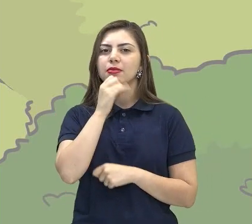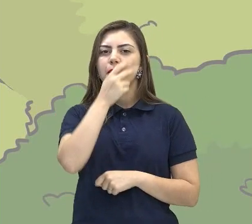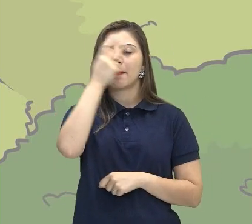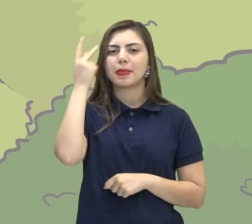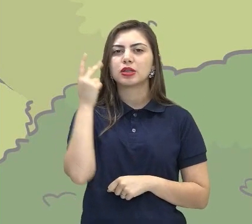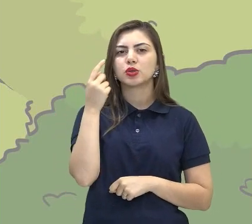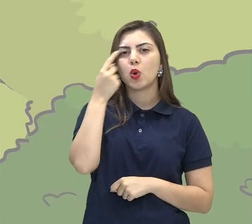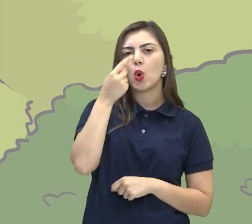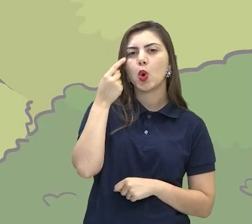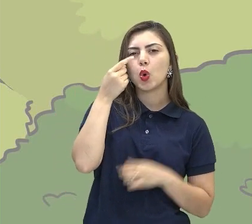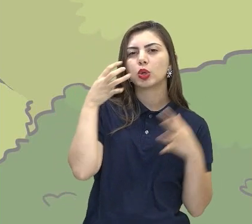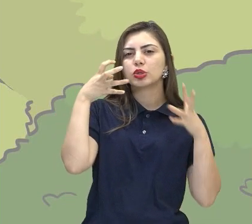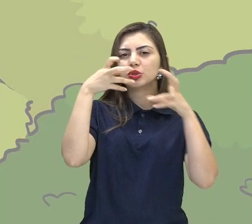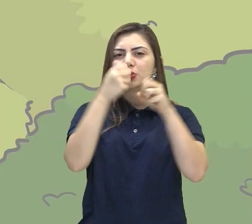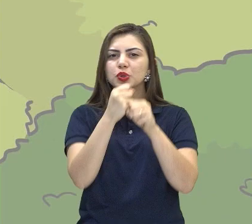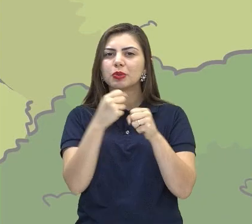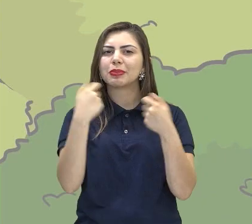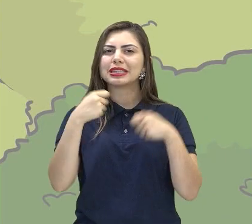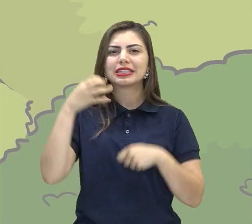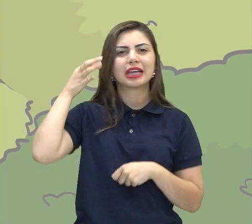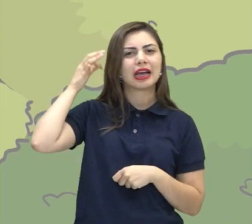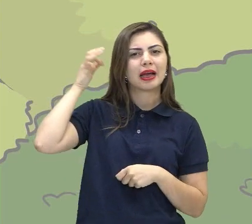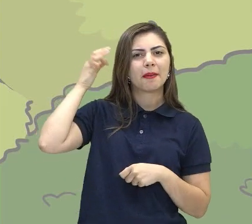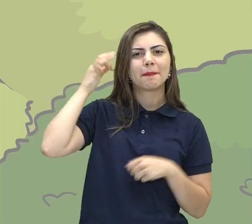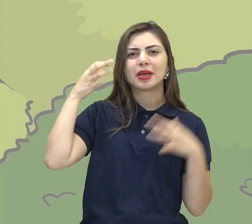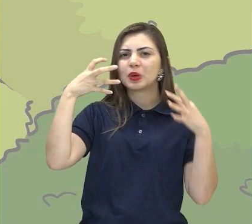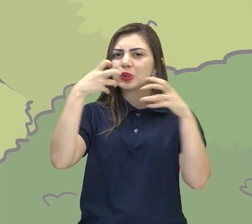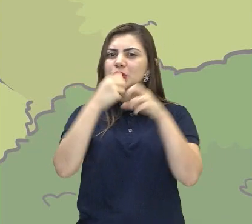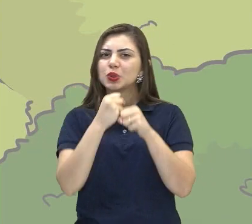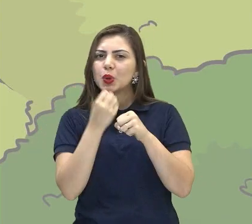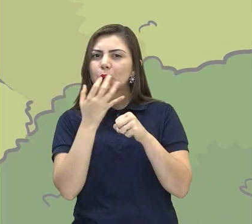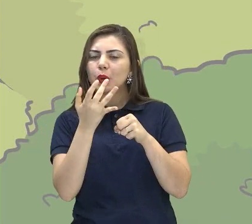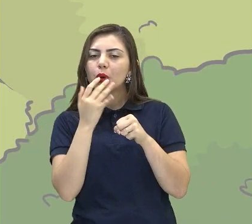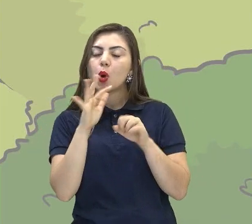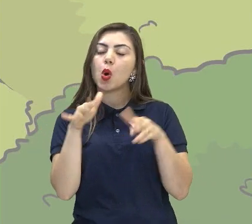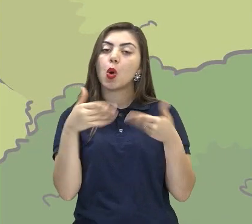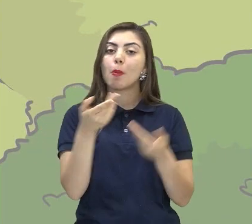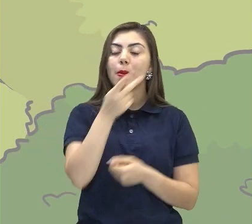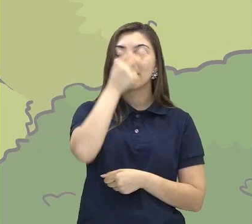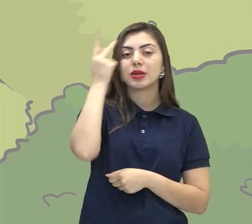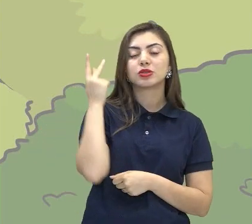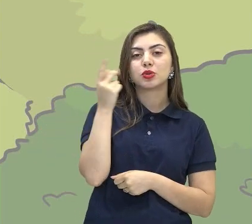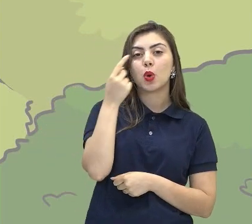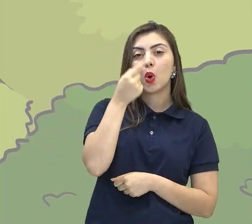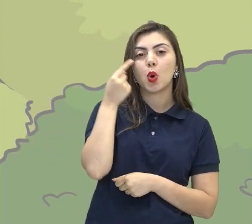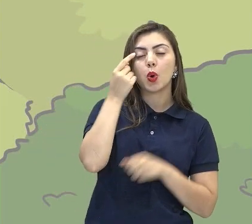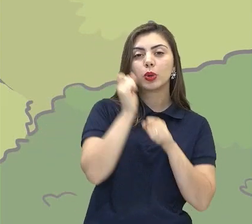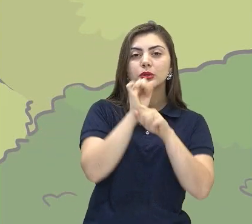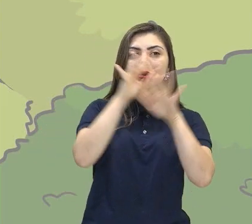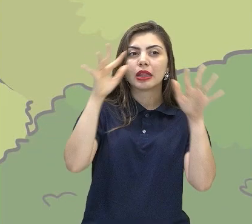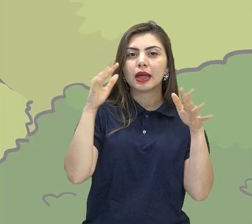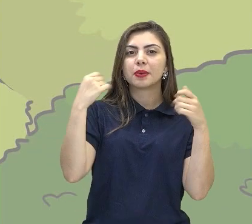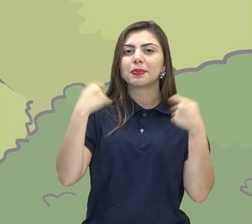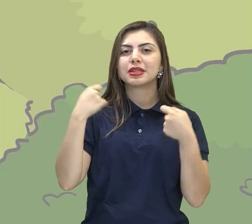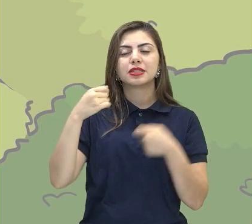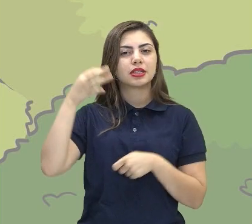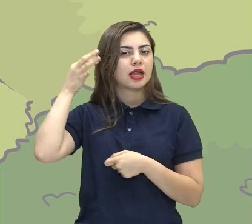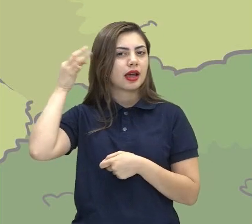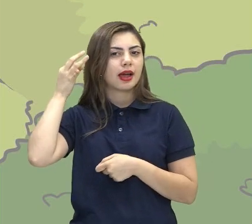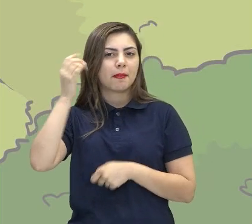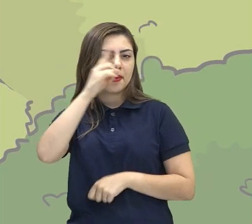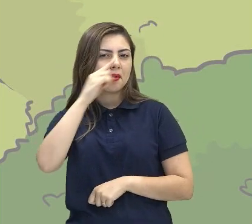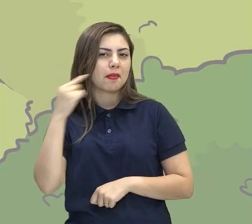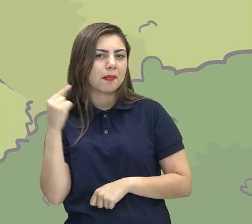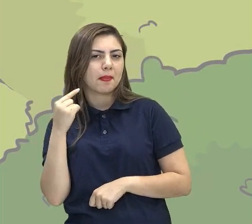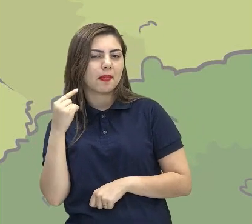que necessariamente ter cabelos escuros? Ou uma pessoa de olhos claros tem que necessariamente ter cabelos loiros?